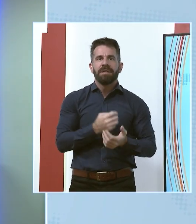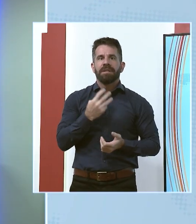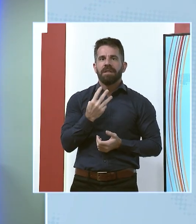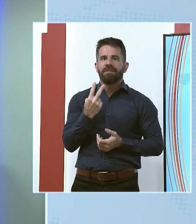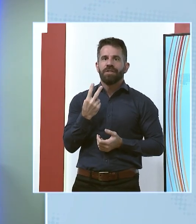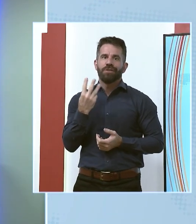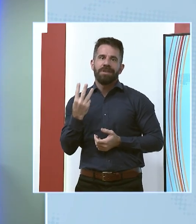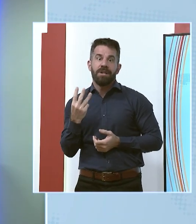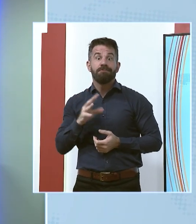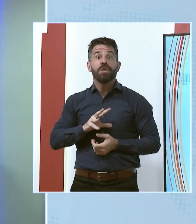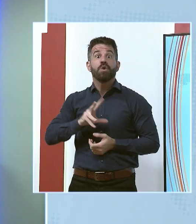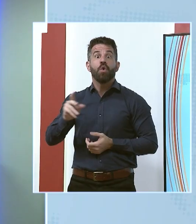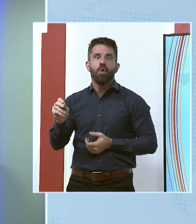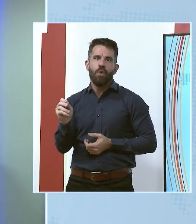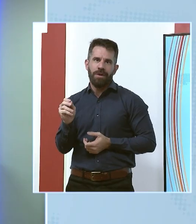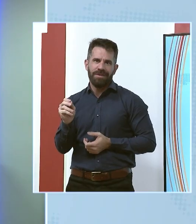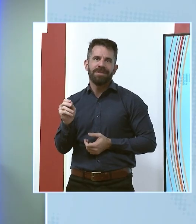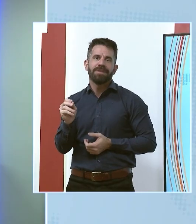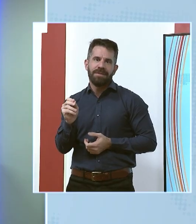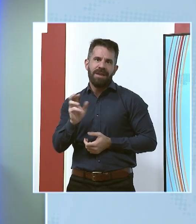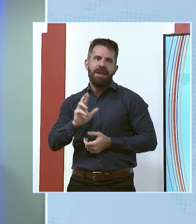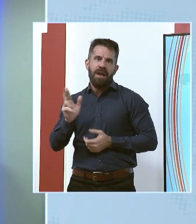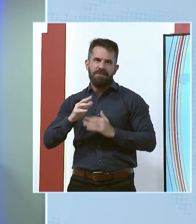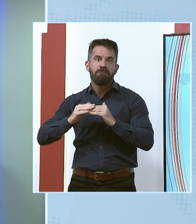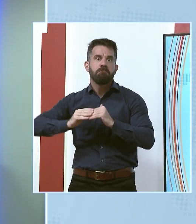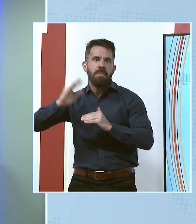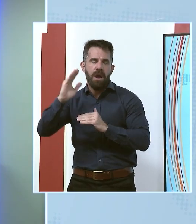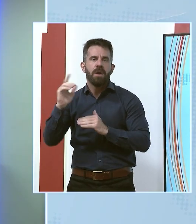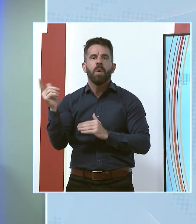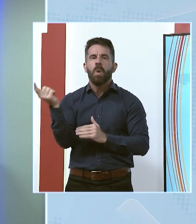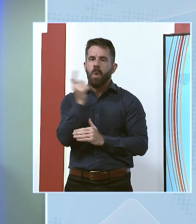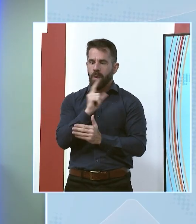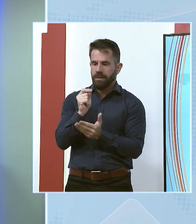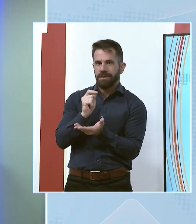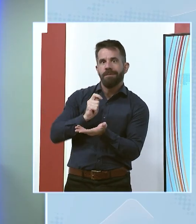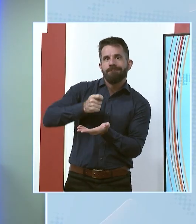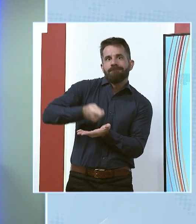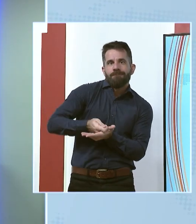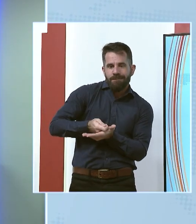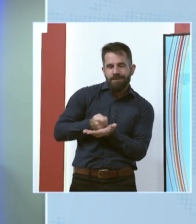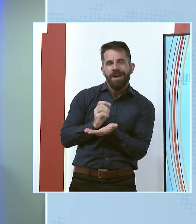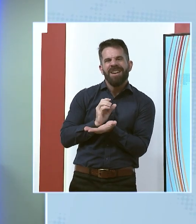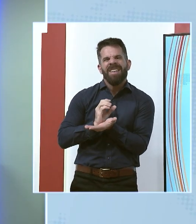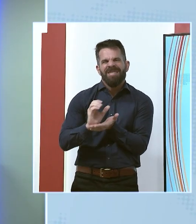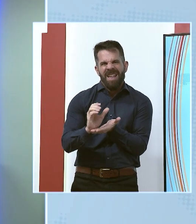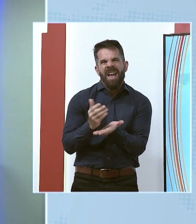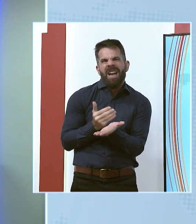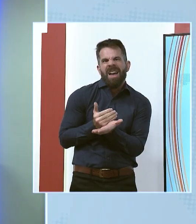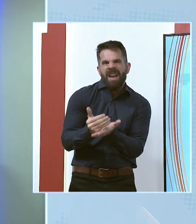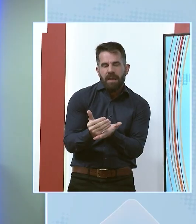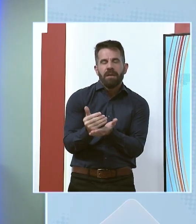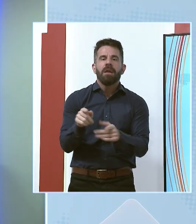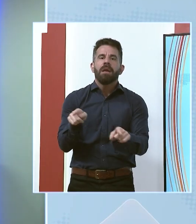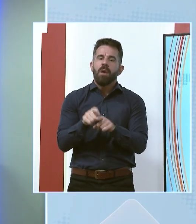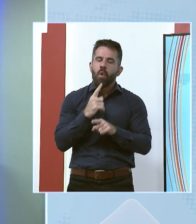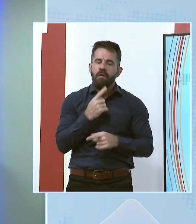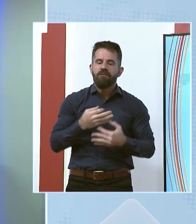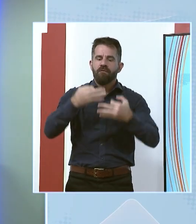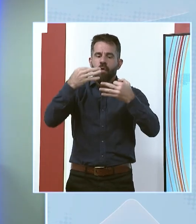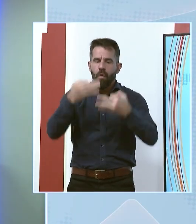mil reais em pagamentos de entrada, valor correspondente à parcela inicial exigida para a formalização